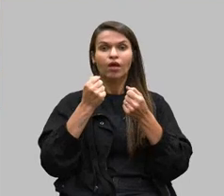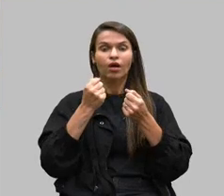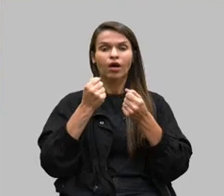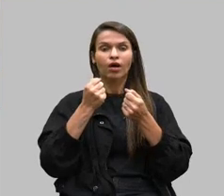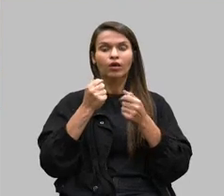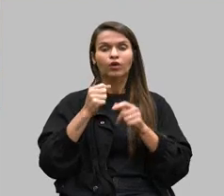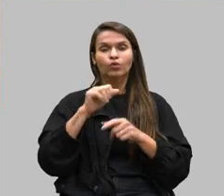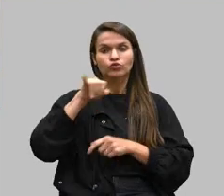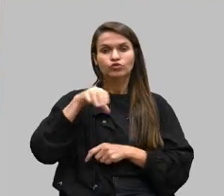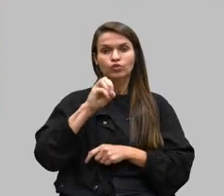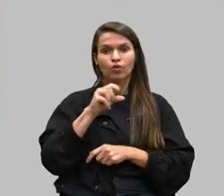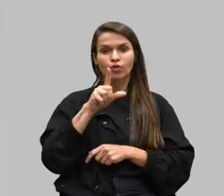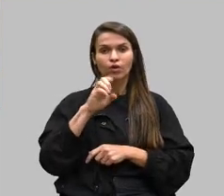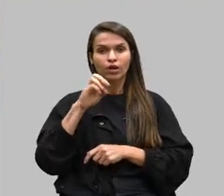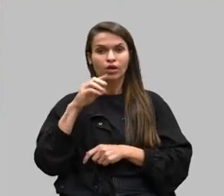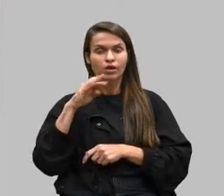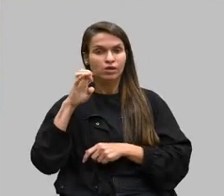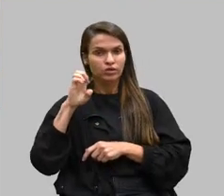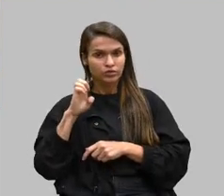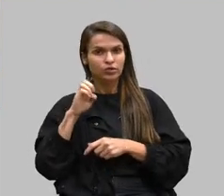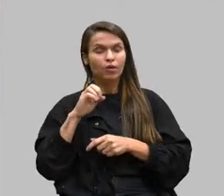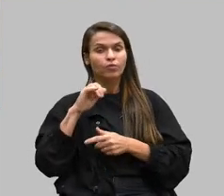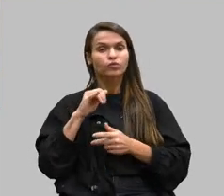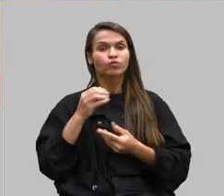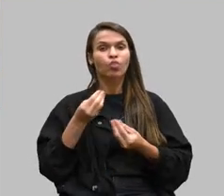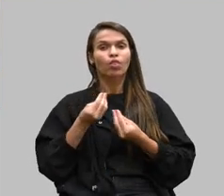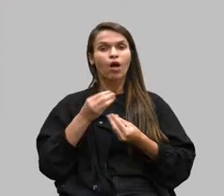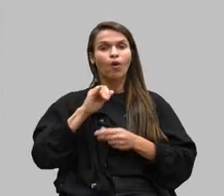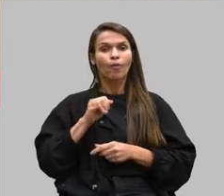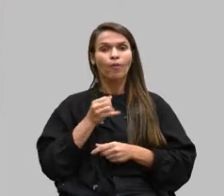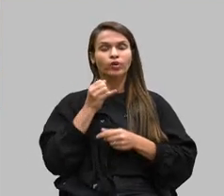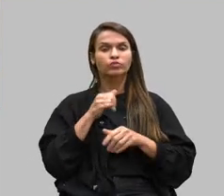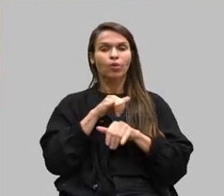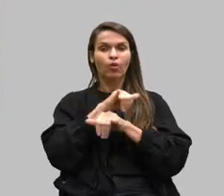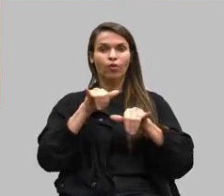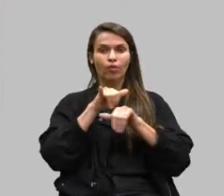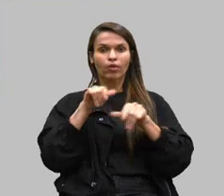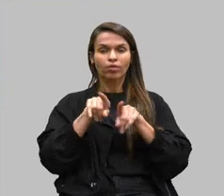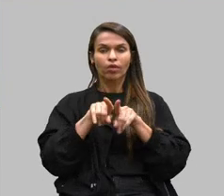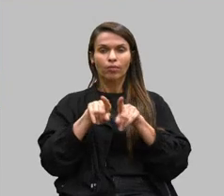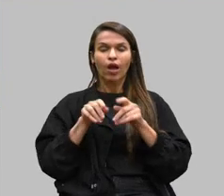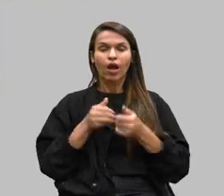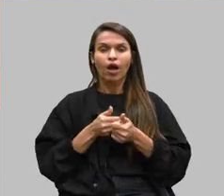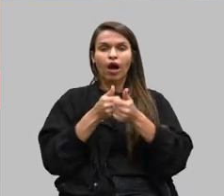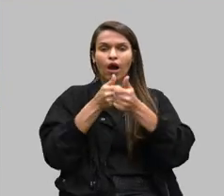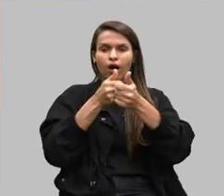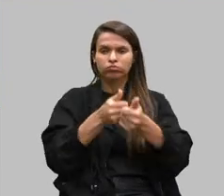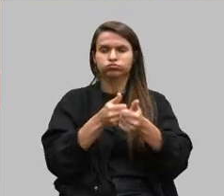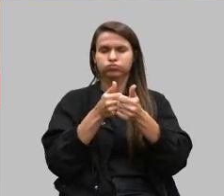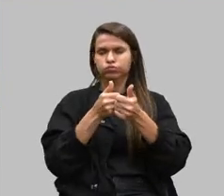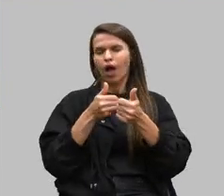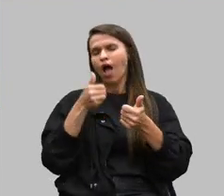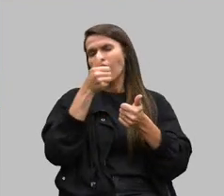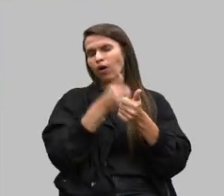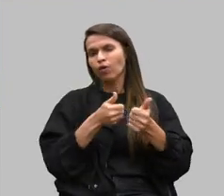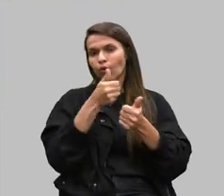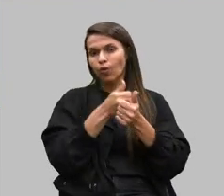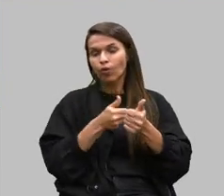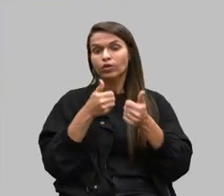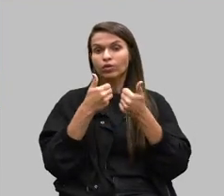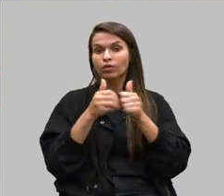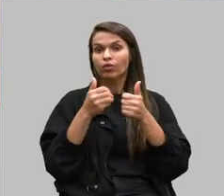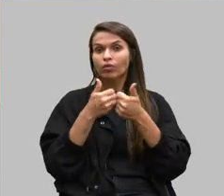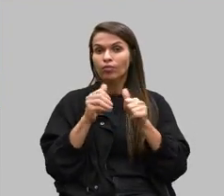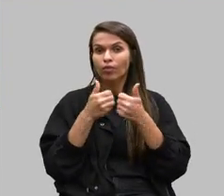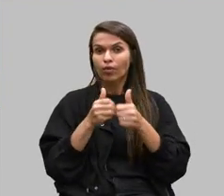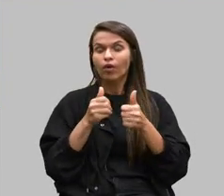trajetória nos deu oportunidade de est falando aqui de trazer essa mensagem acompanhamos por muito tempo a luta do transporte público